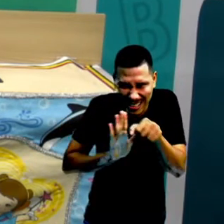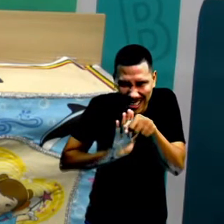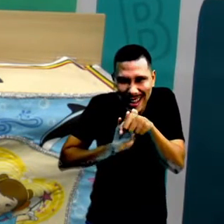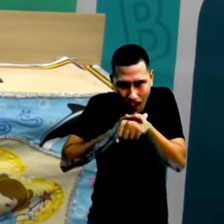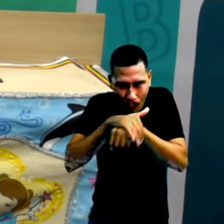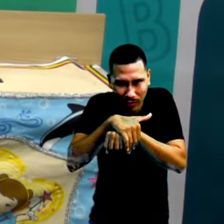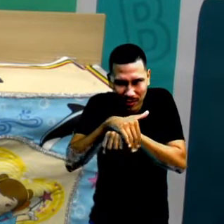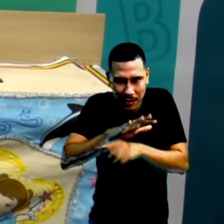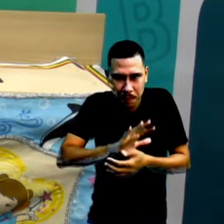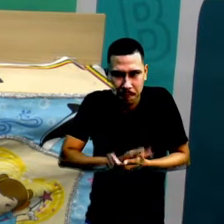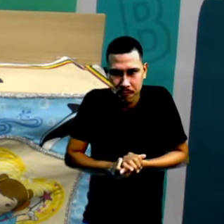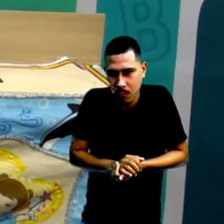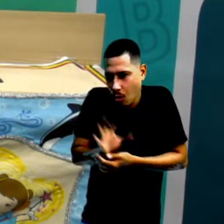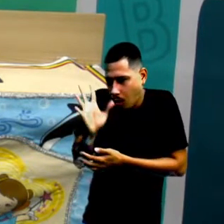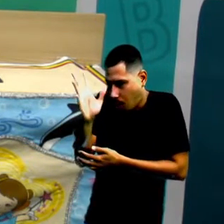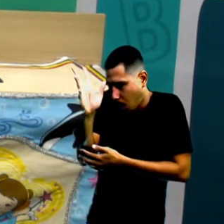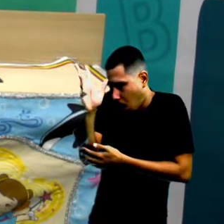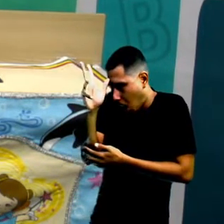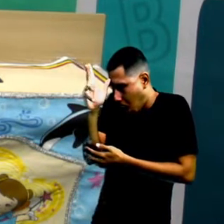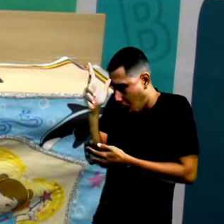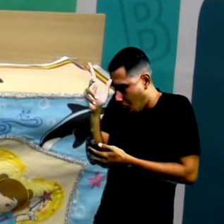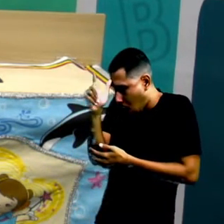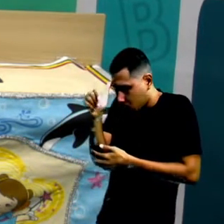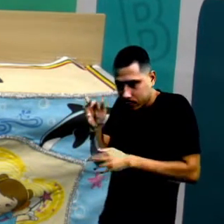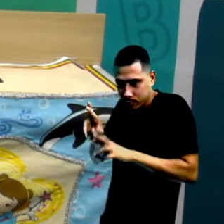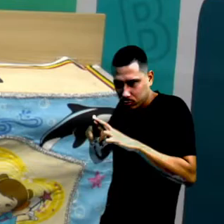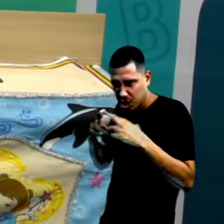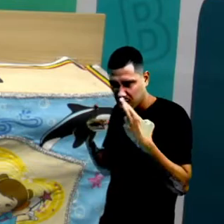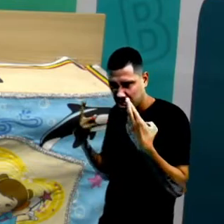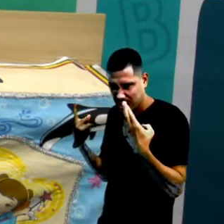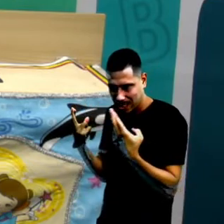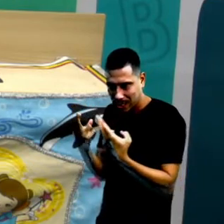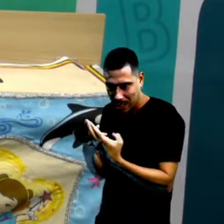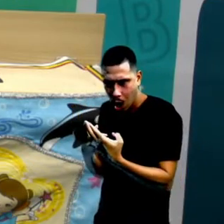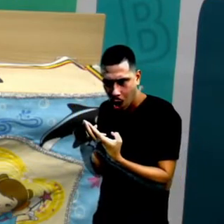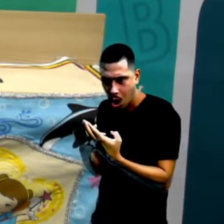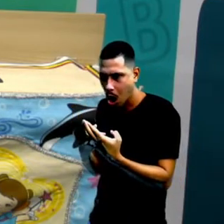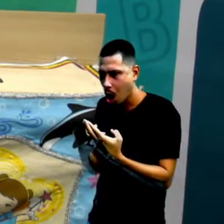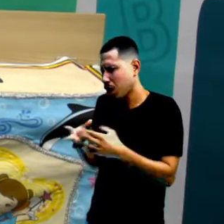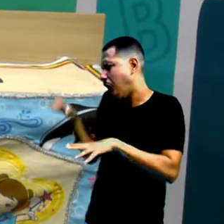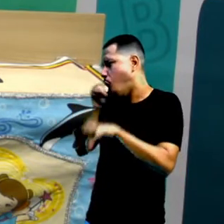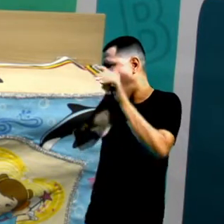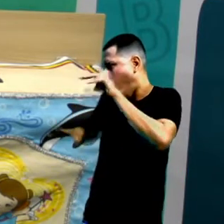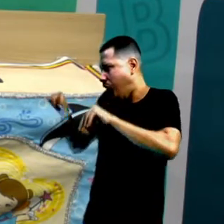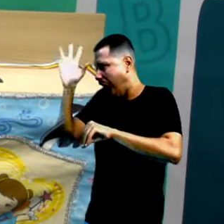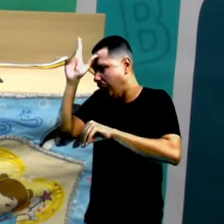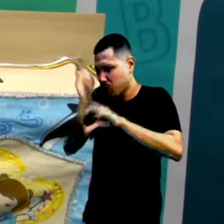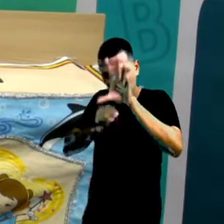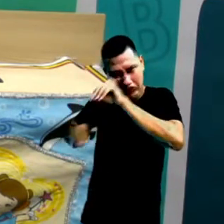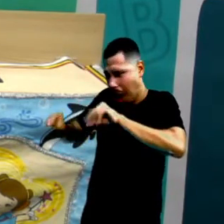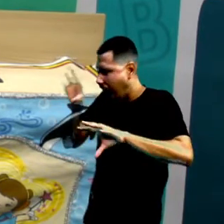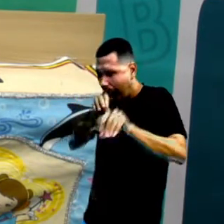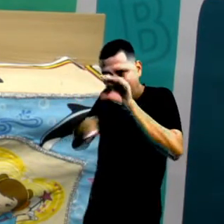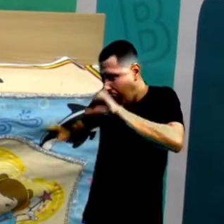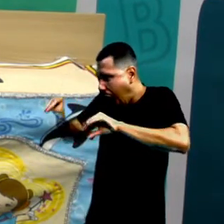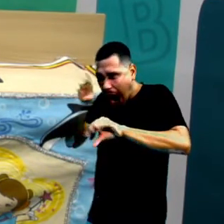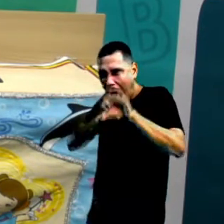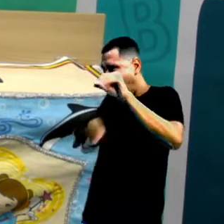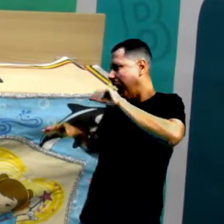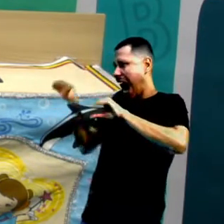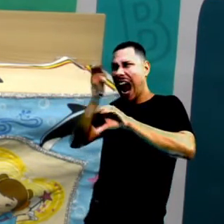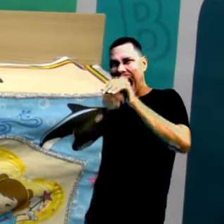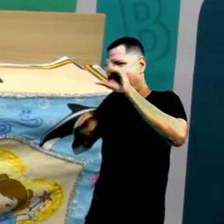noite as galinhas fizeram a reunião no galinheiro e foi tanto cocó para cá pô